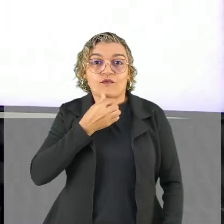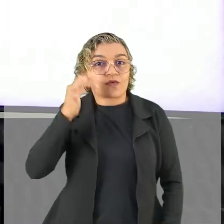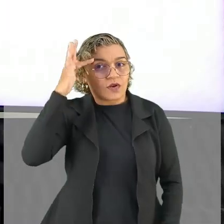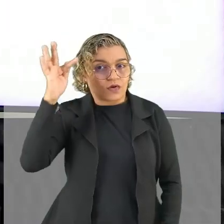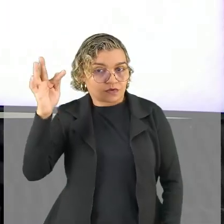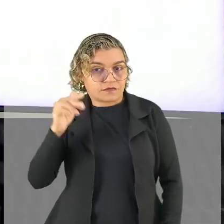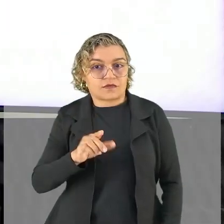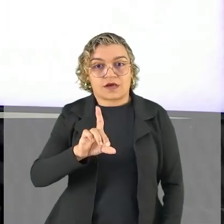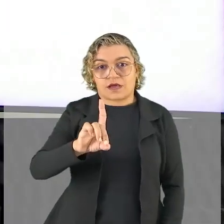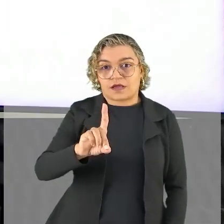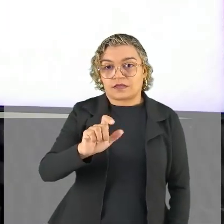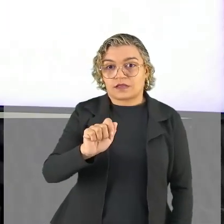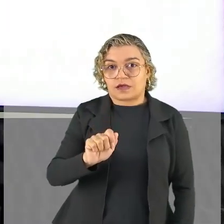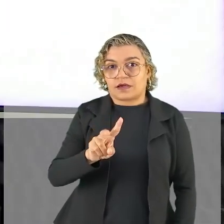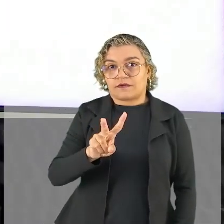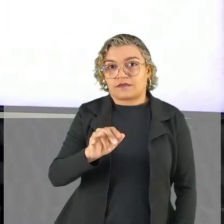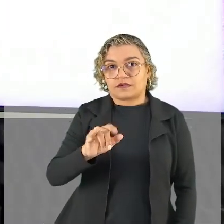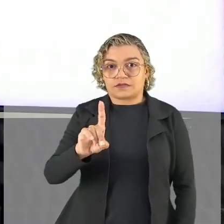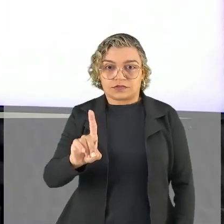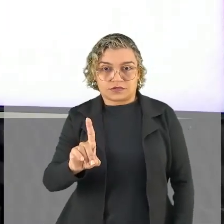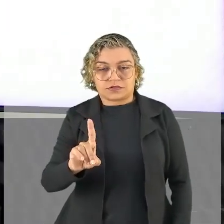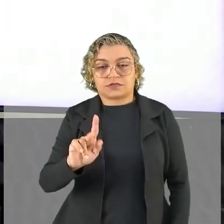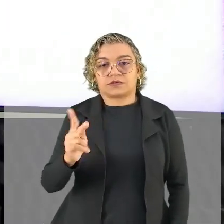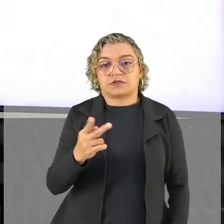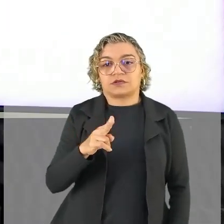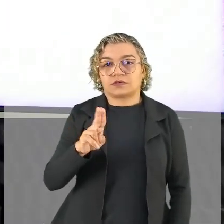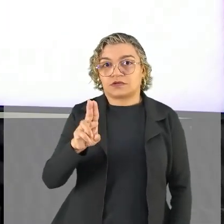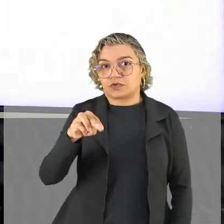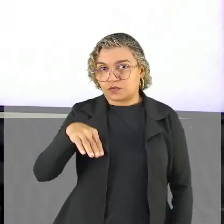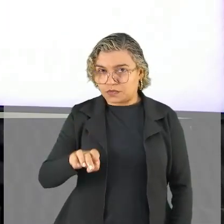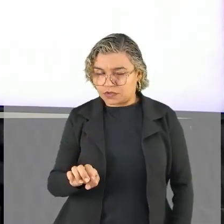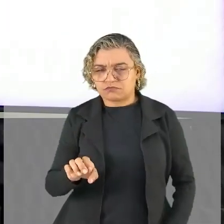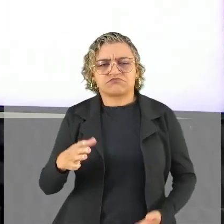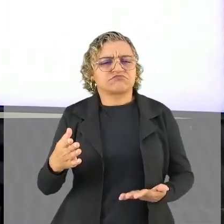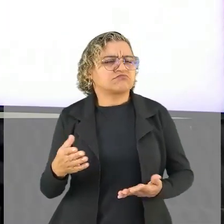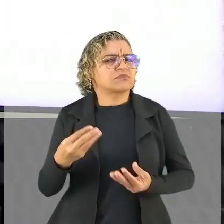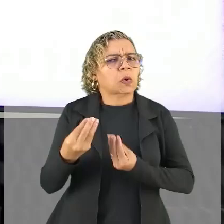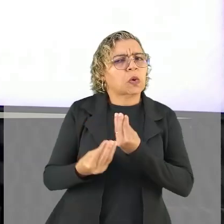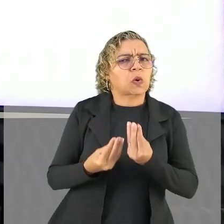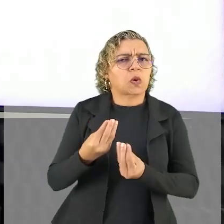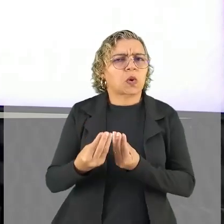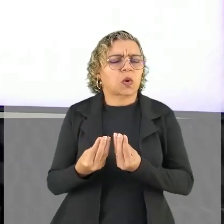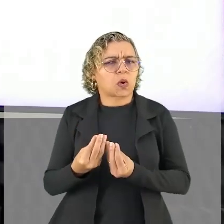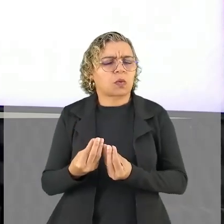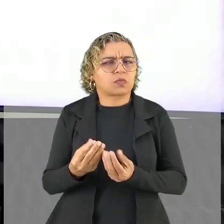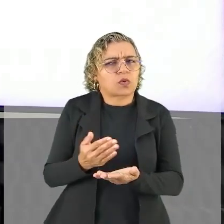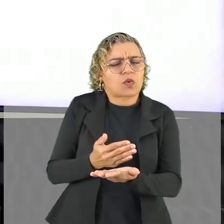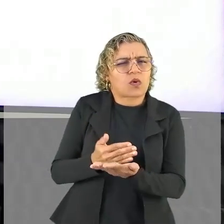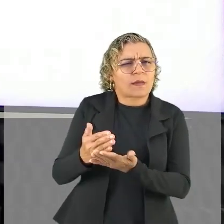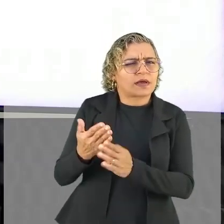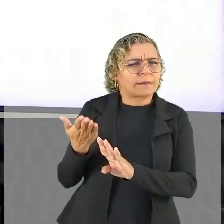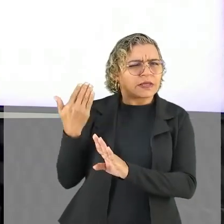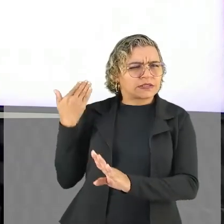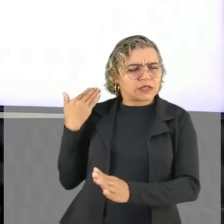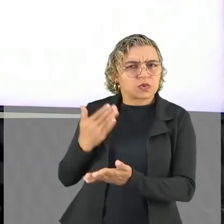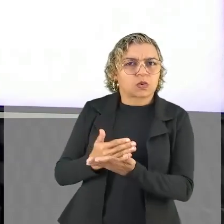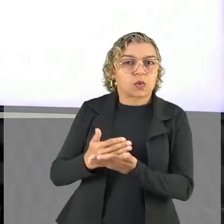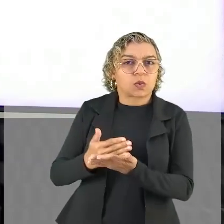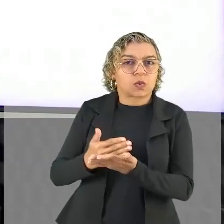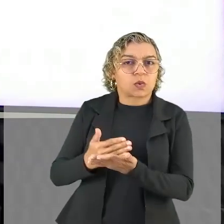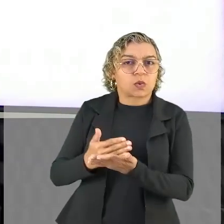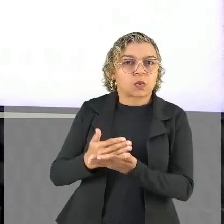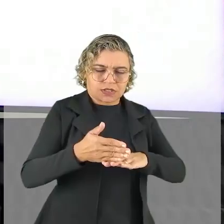sobre ele, a gente tem que entender o seguinte: quando se começa ali a modernidade, o Descartes, o David